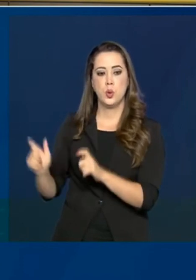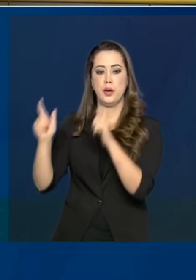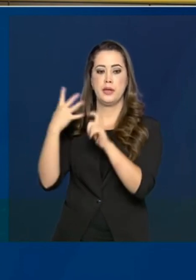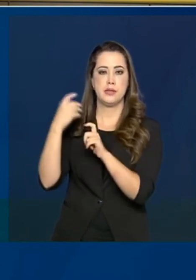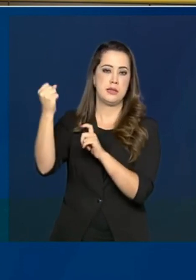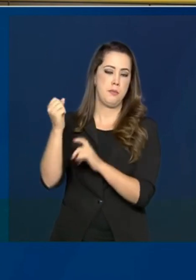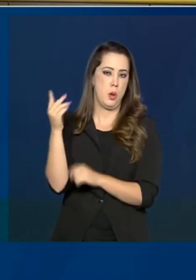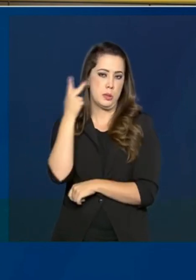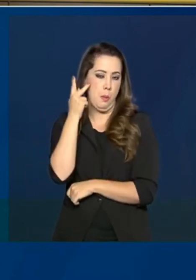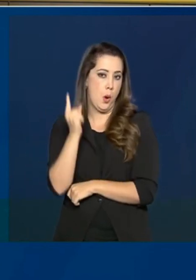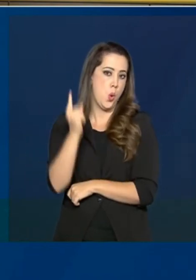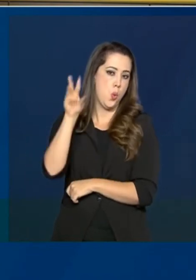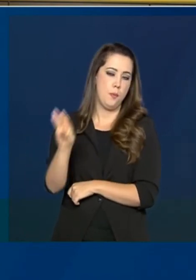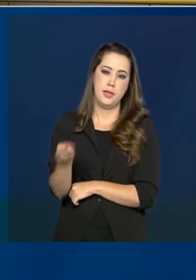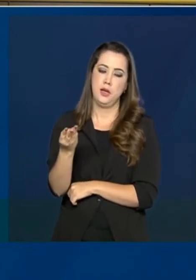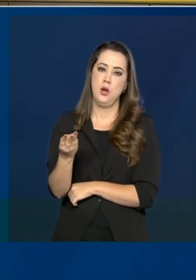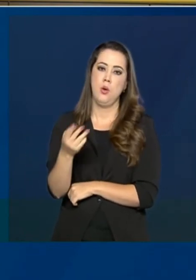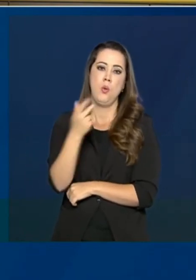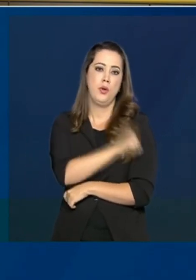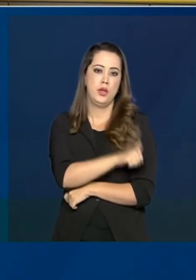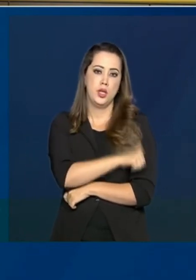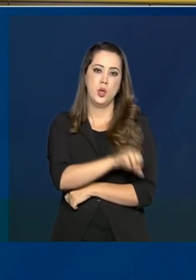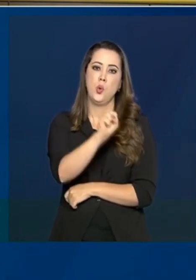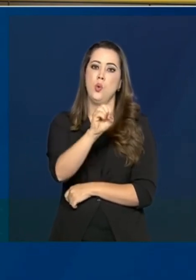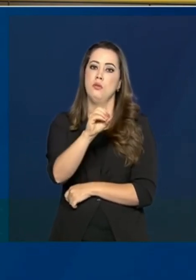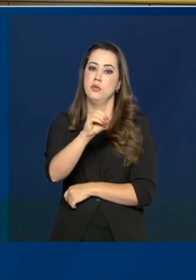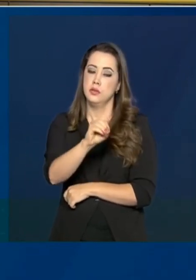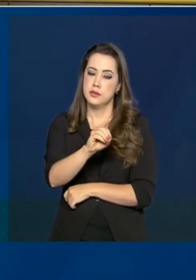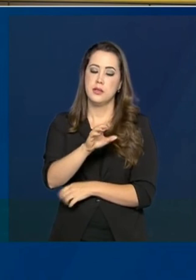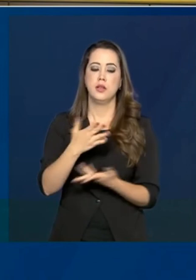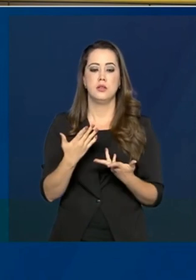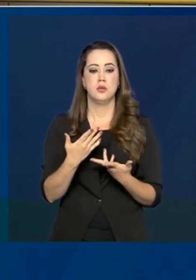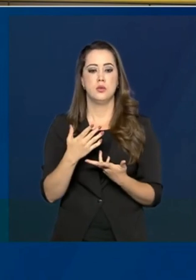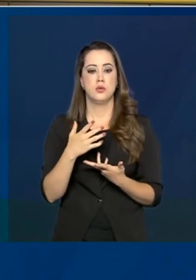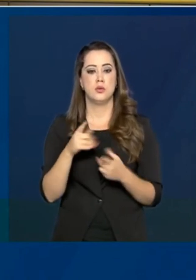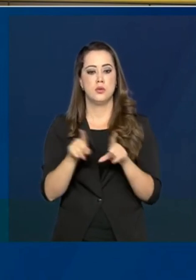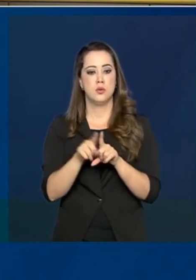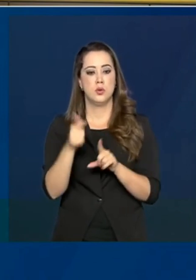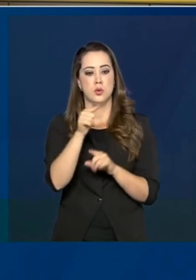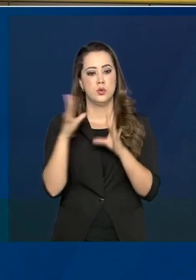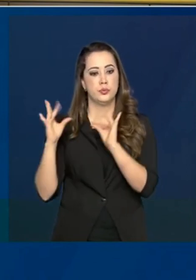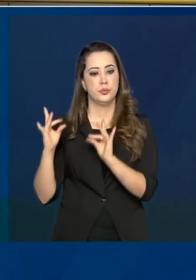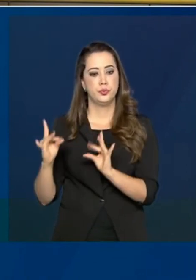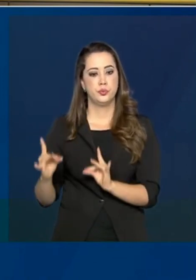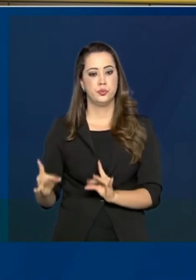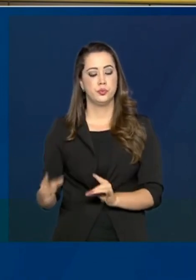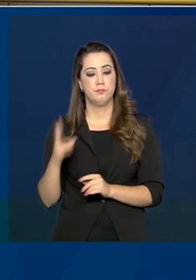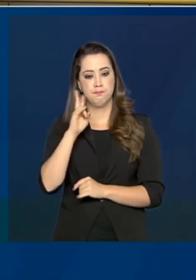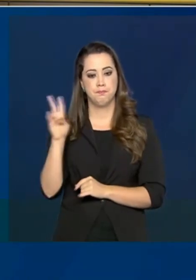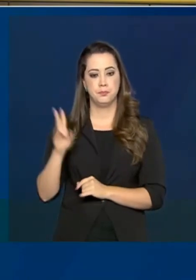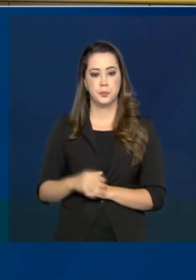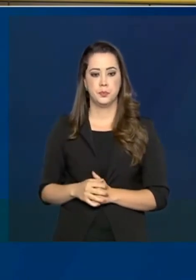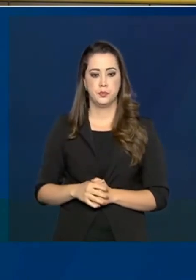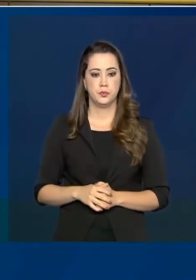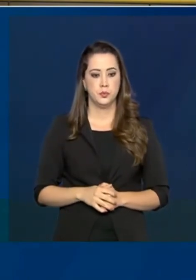recebeu 1 milhão de testes, Rio de Janeiro 800, 1.000, e os demais estados estão listados no slide.